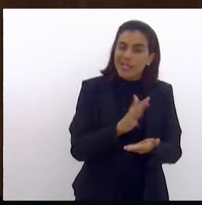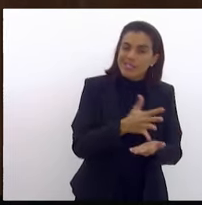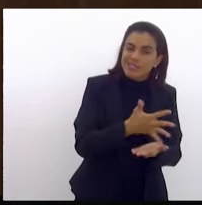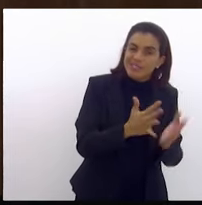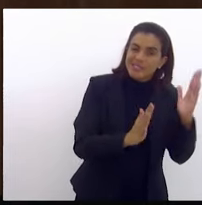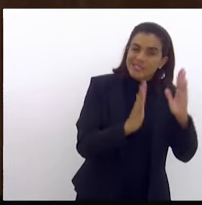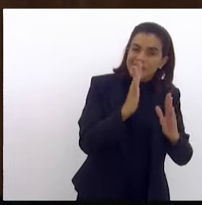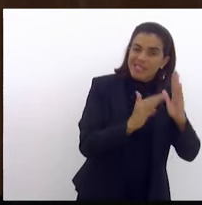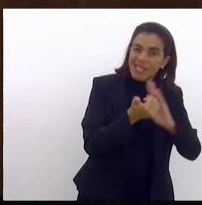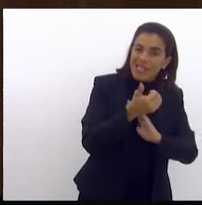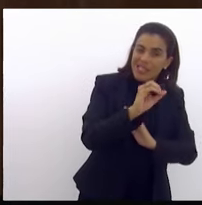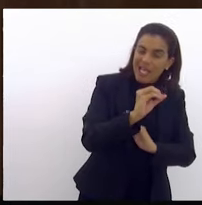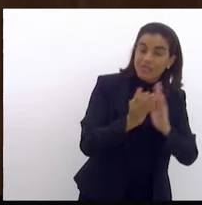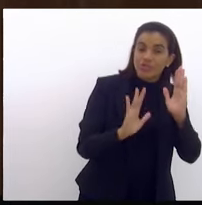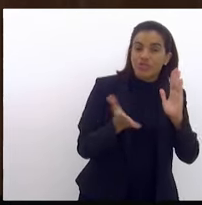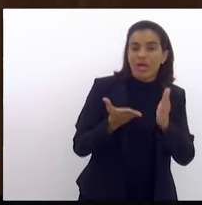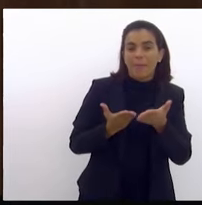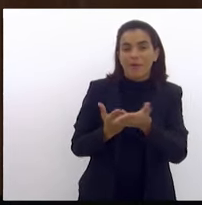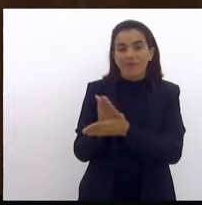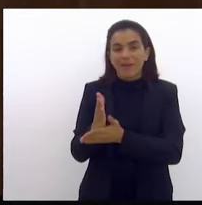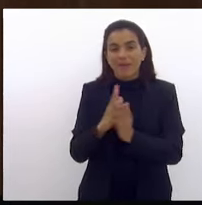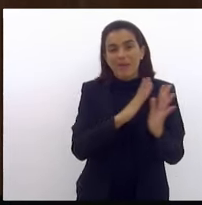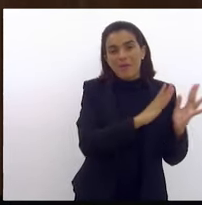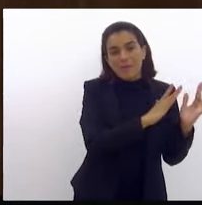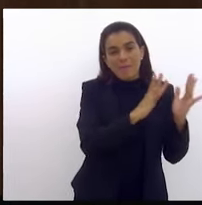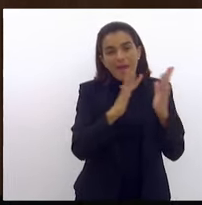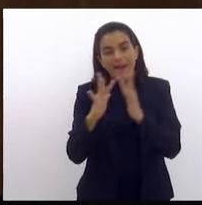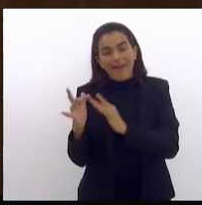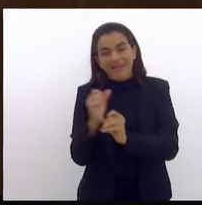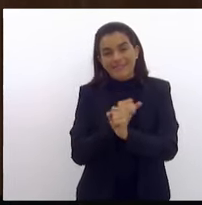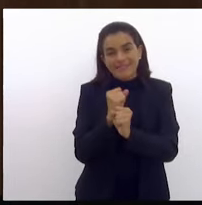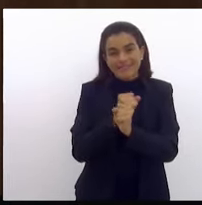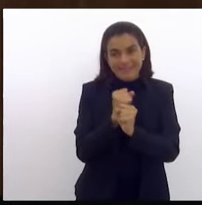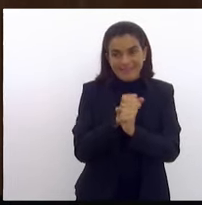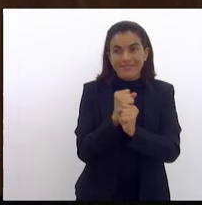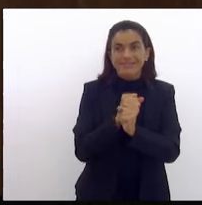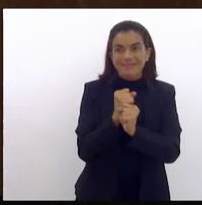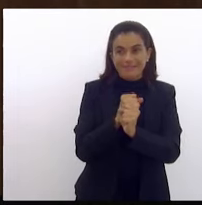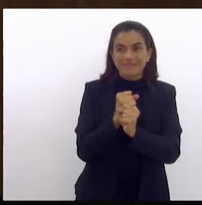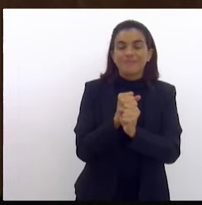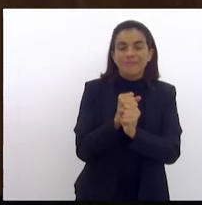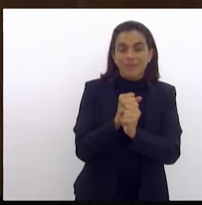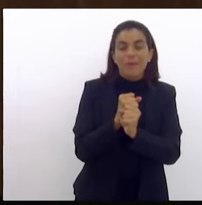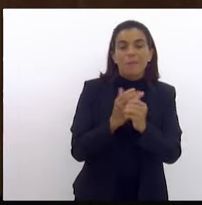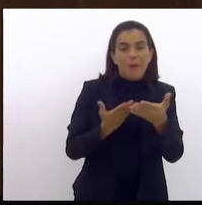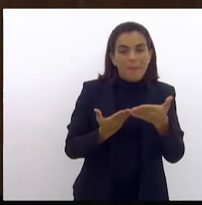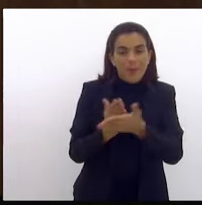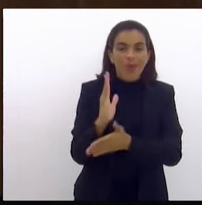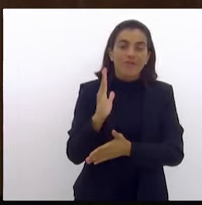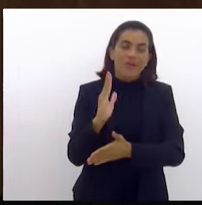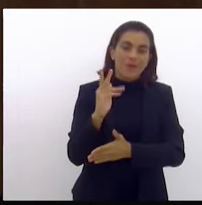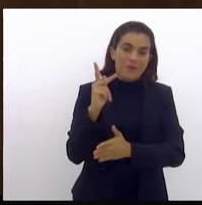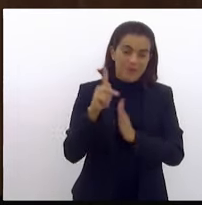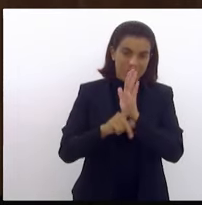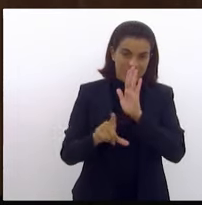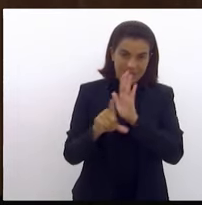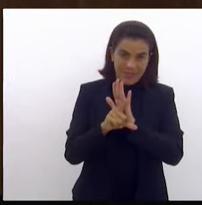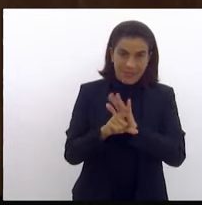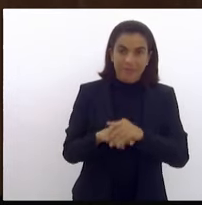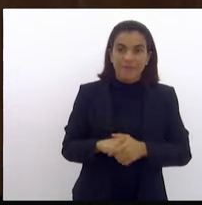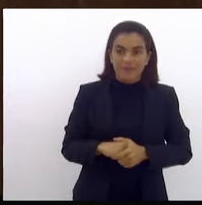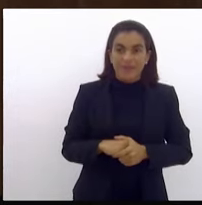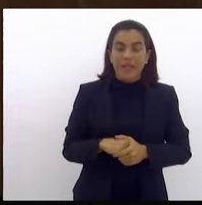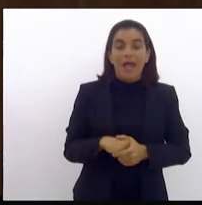que a gente está aprovando. E, ao longo desse ano, a Casa fez essa força-tarefa para aprovar esses projetos. A